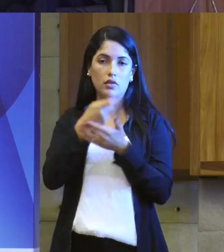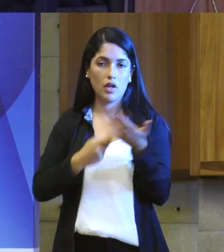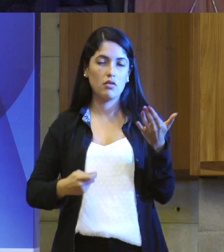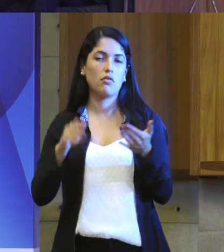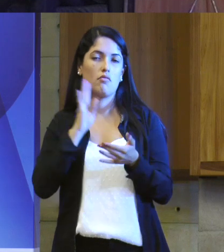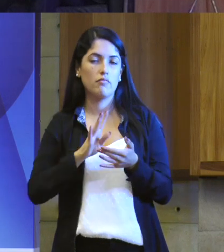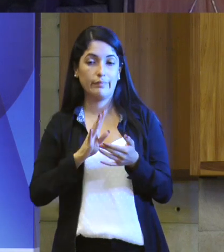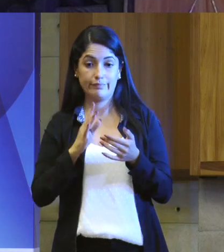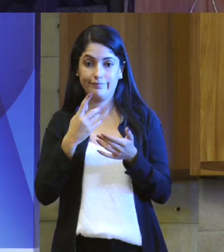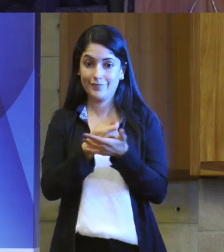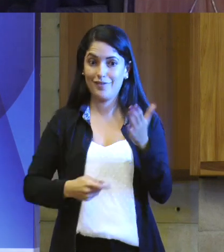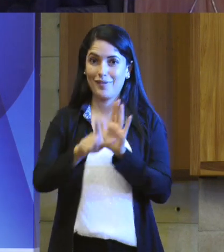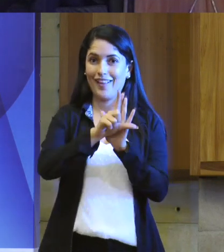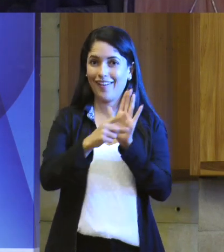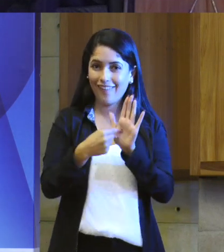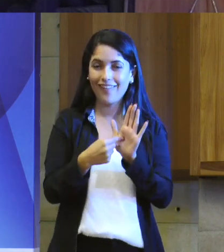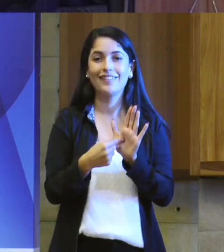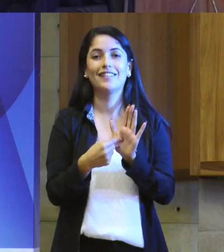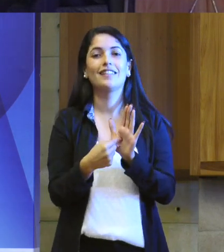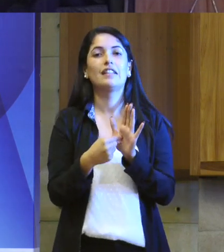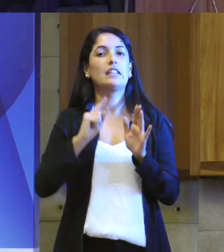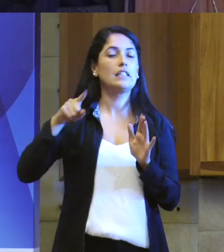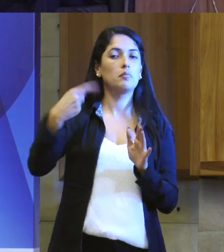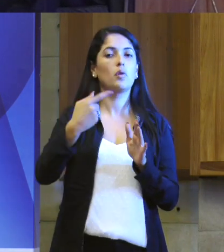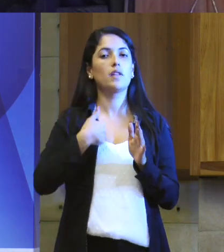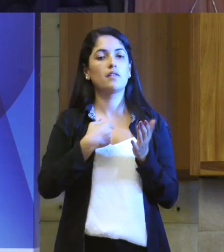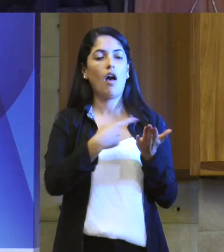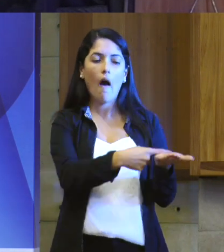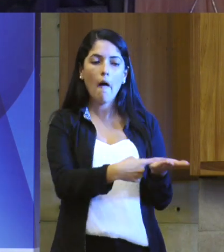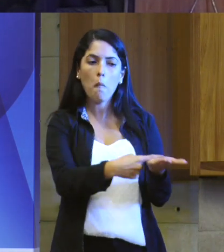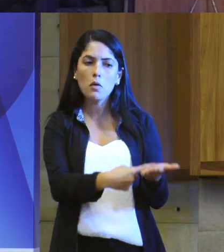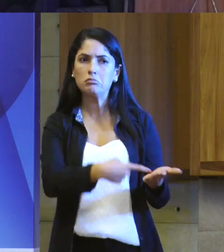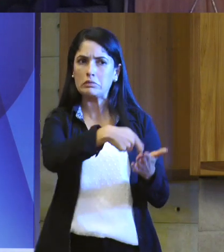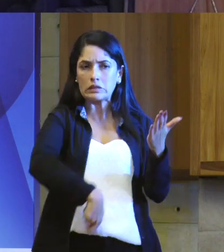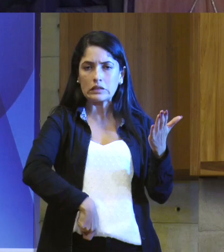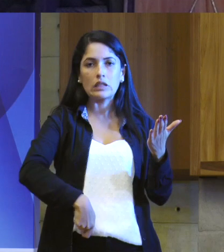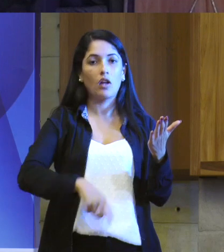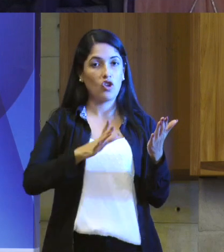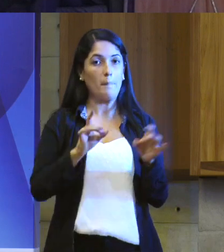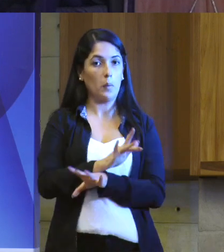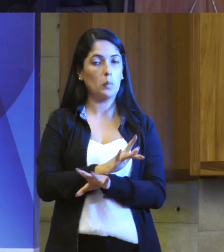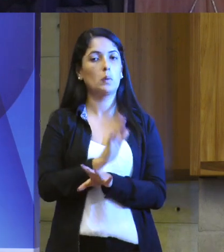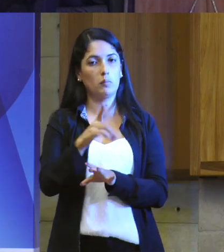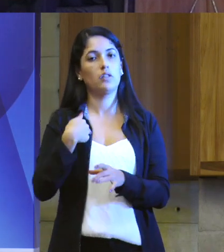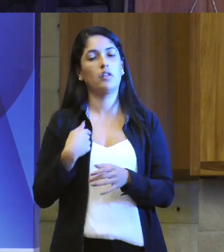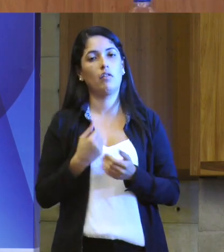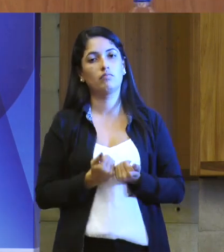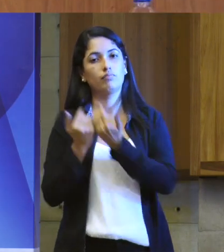e depois você vai ter um processo a etapa de assinatura dos acordos depois que tudo estiver pronto e depois tem que os congressos